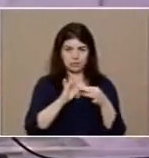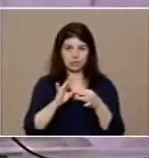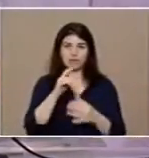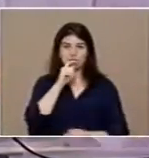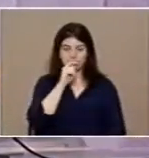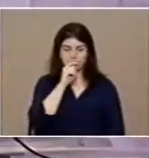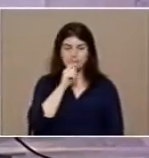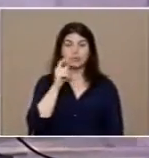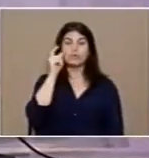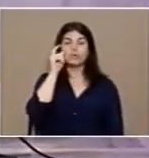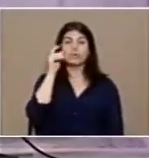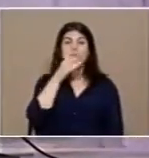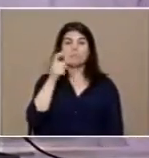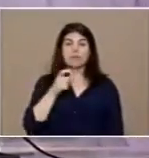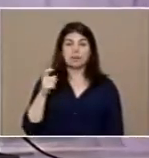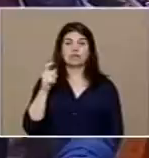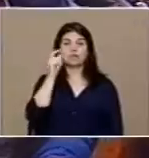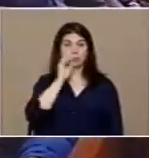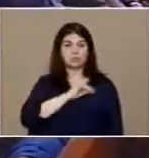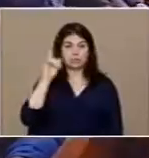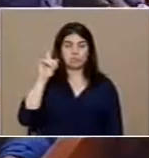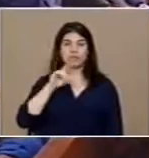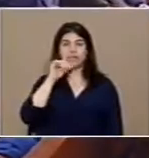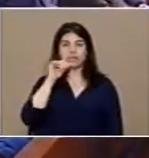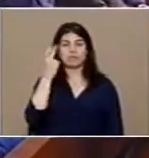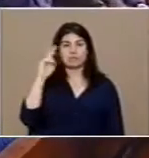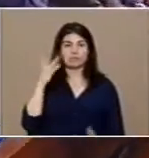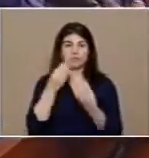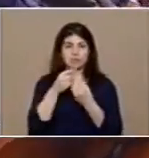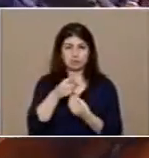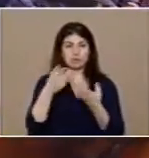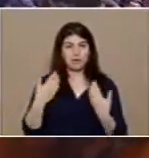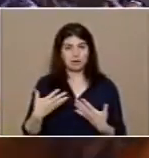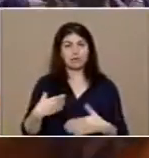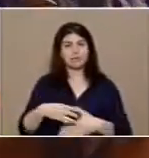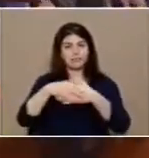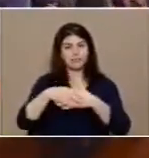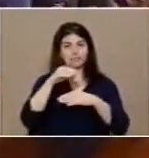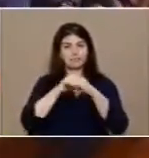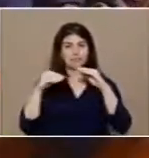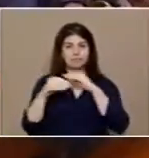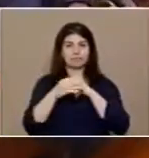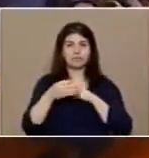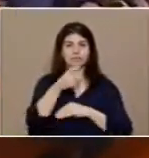esteja sempre convosco saudai-vos na paz de Cristo